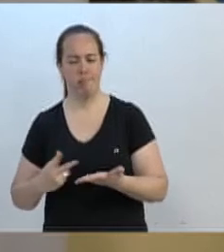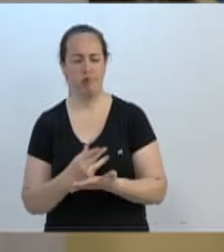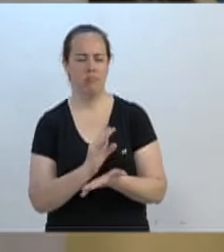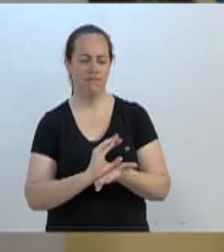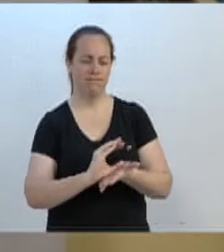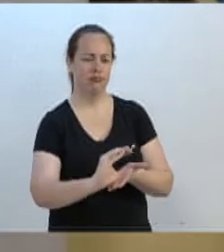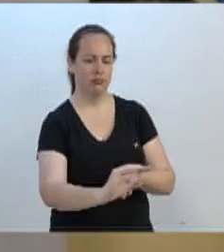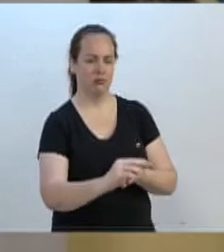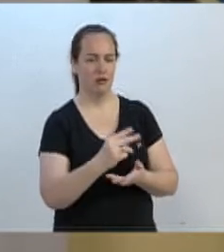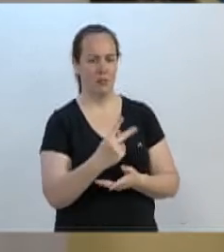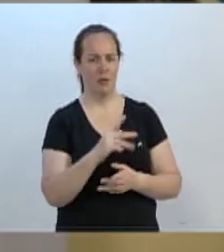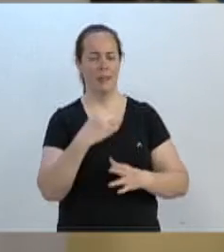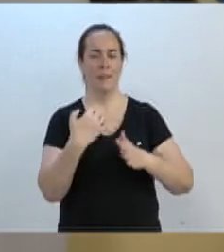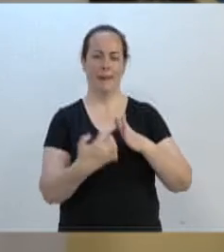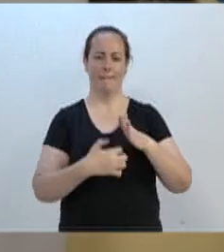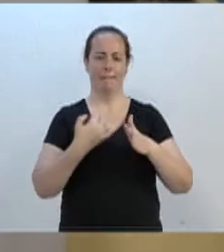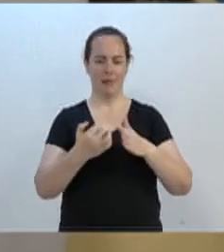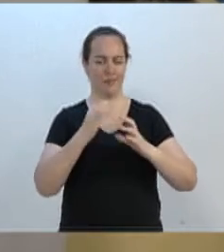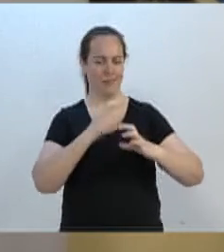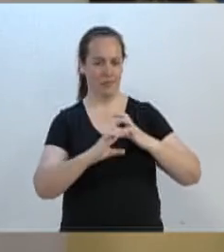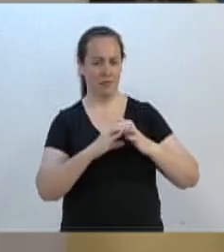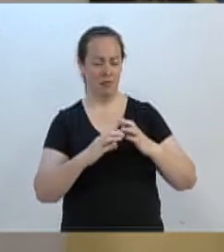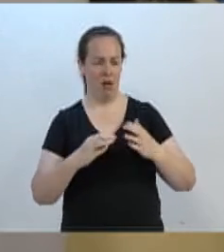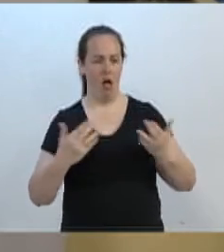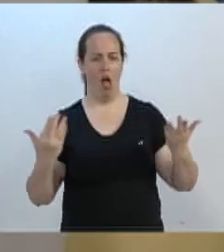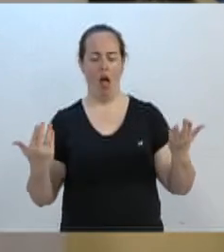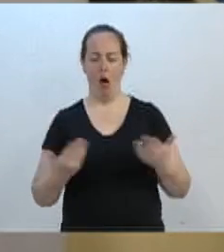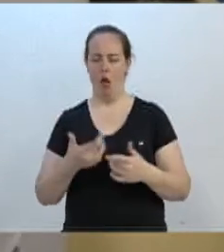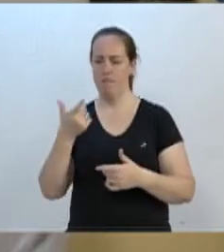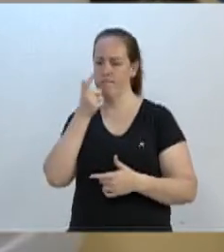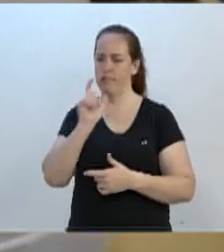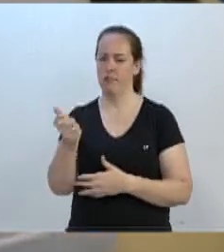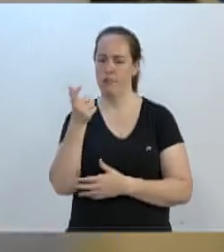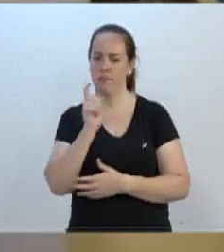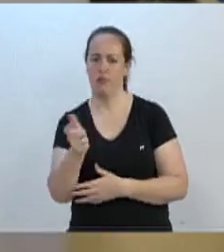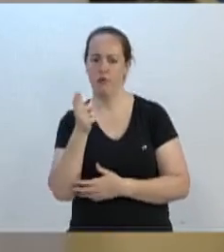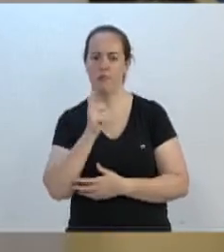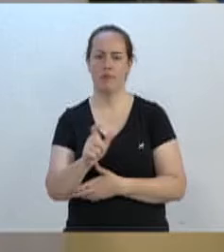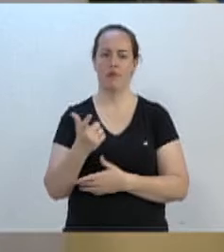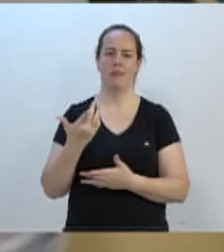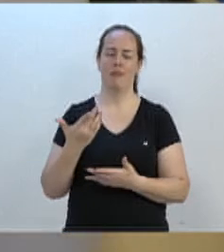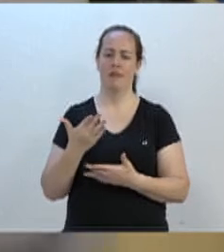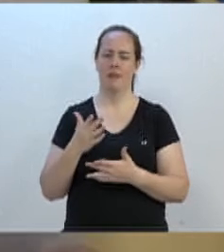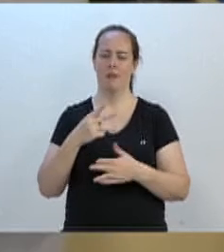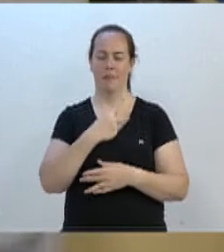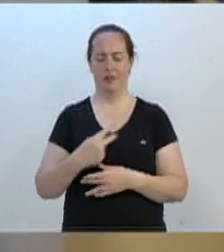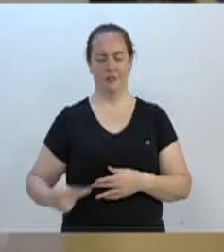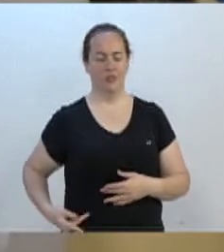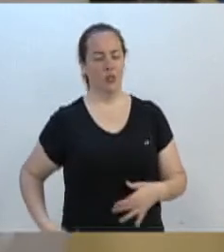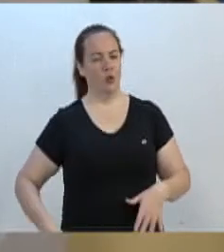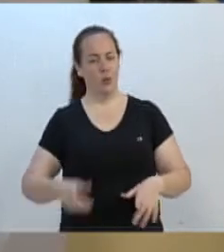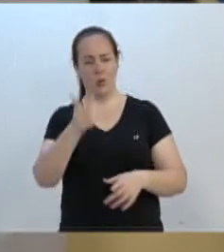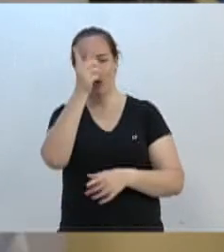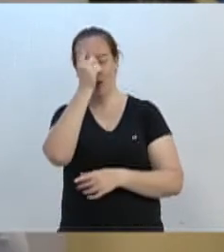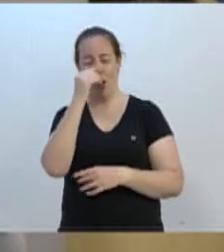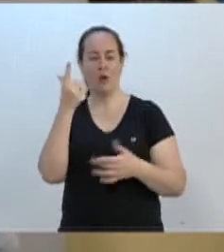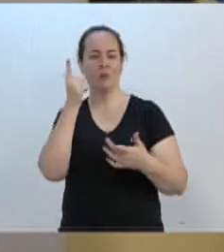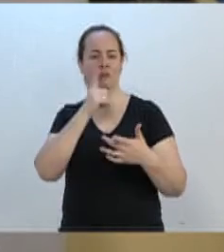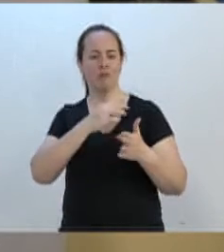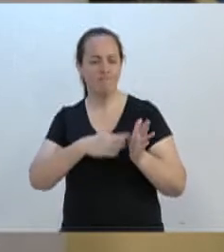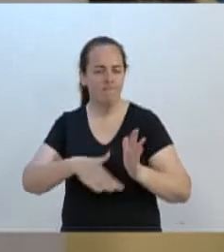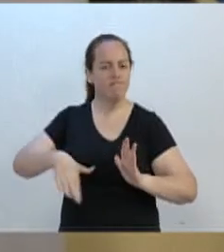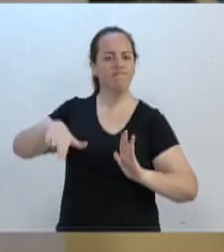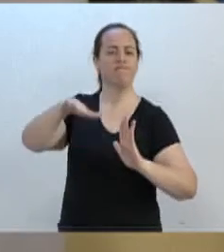e milhões, e agora eles ficam atacando o nosso presidente, que está, graças a Deus, vencendo a